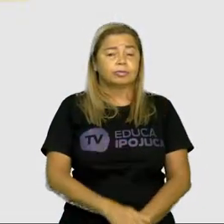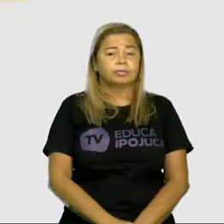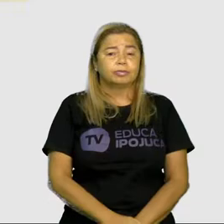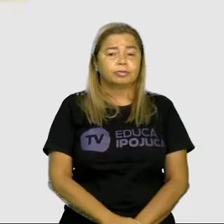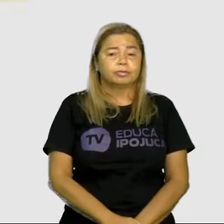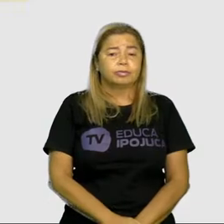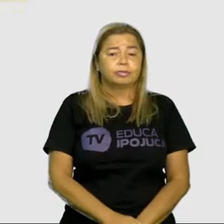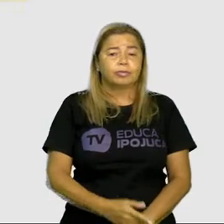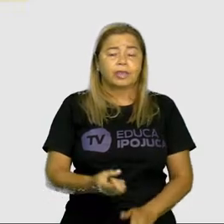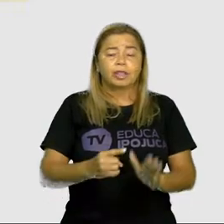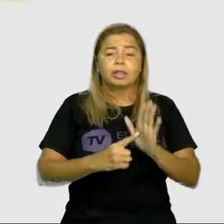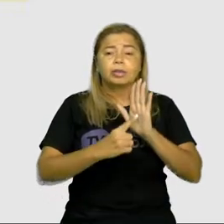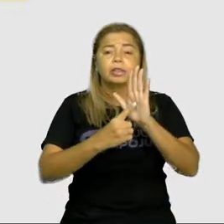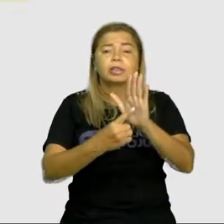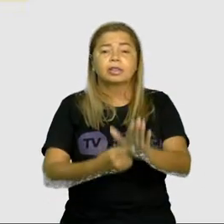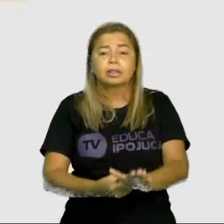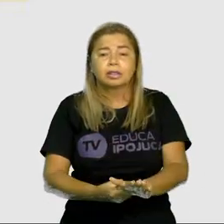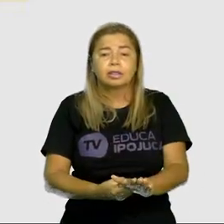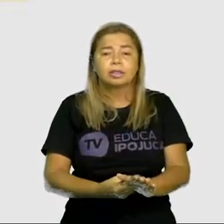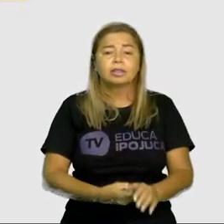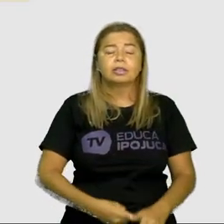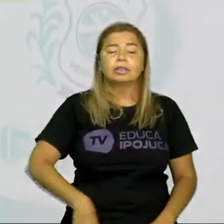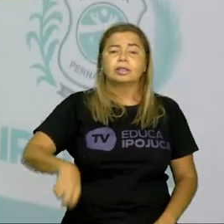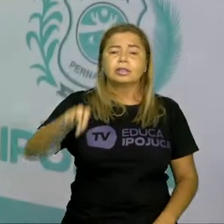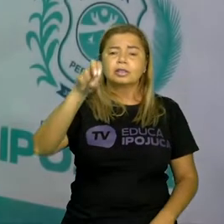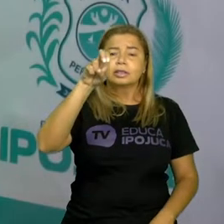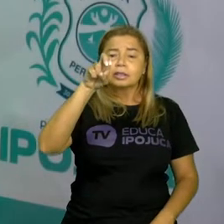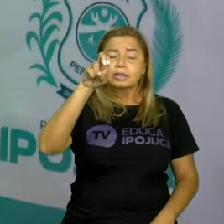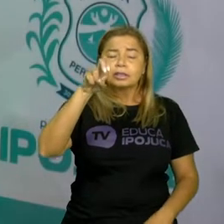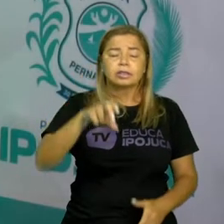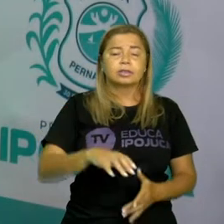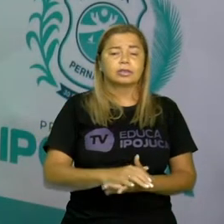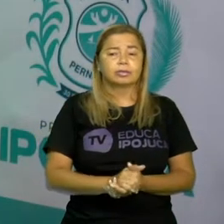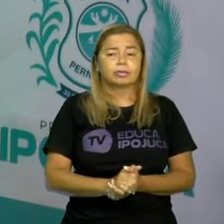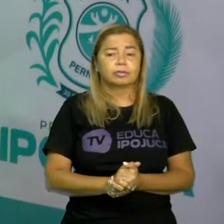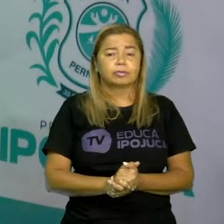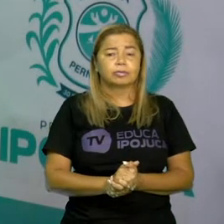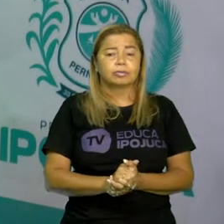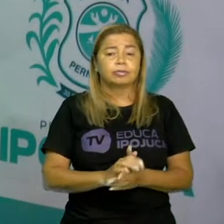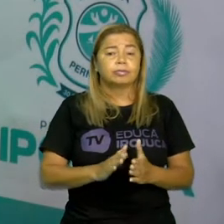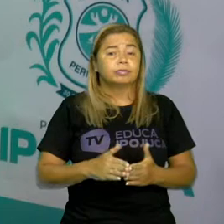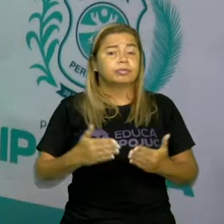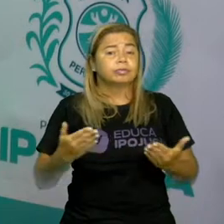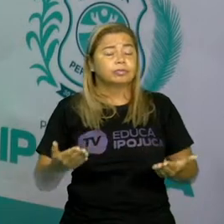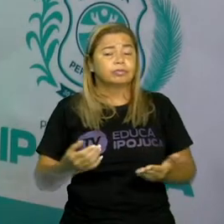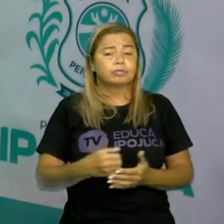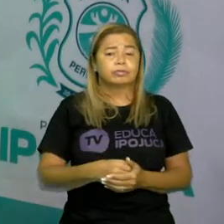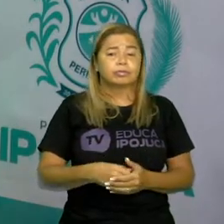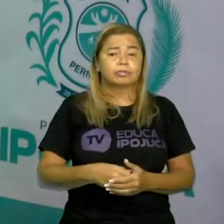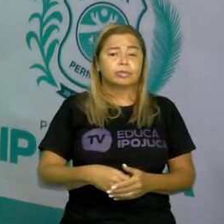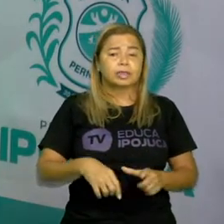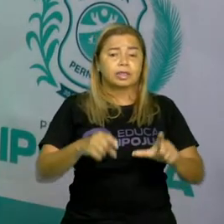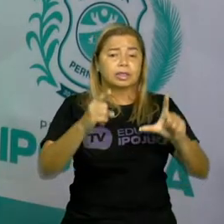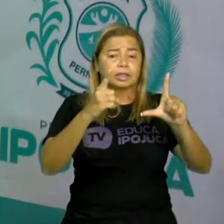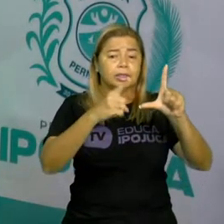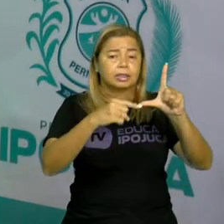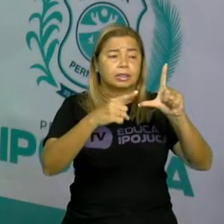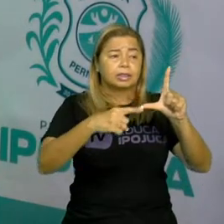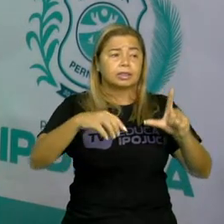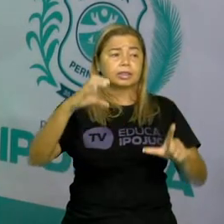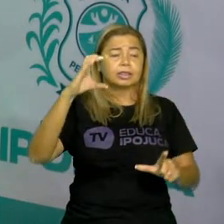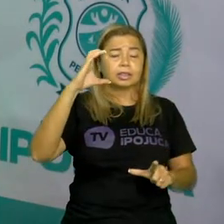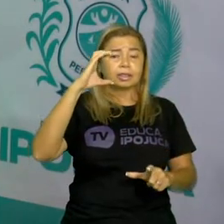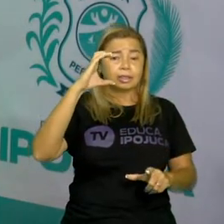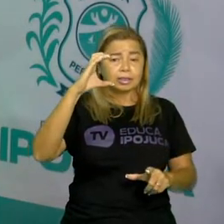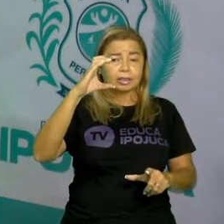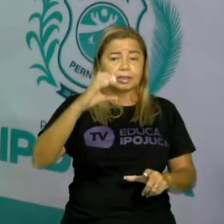está representando quantos dedinhos? 5 dedinhos. Então, 5. Então a letra C é